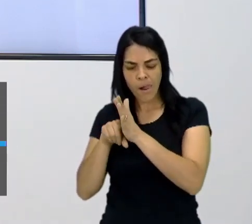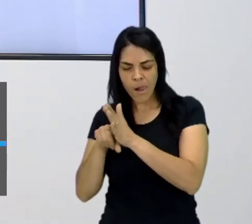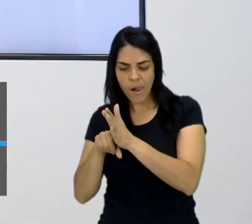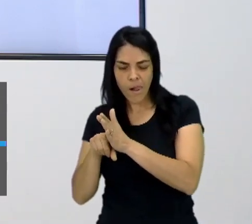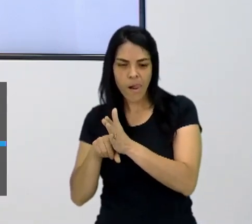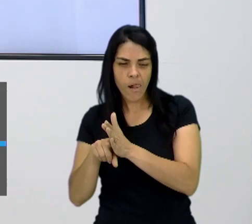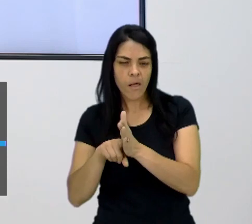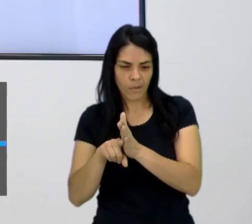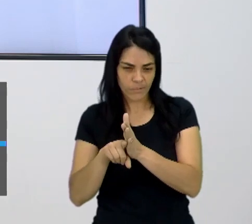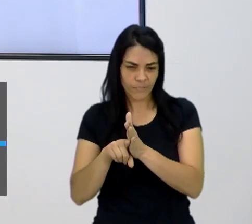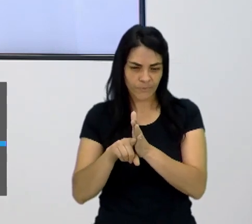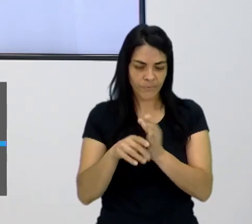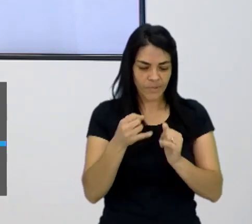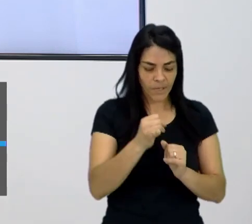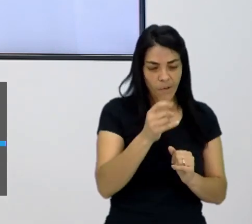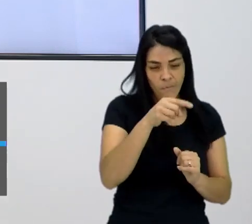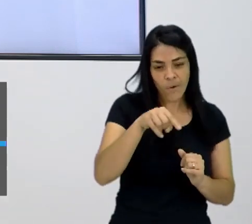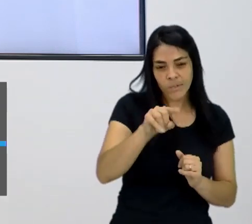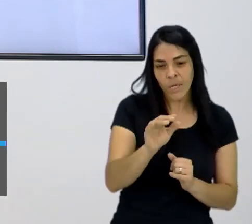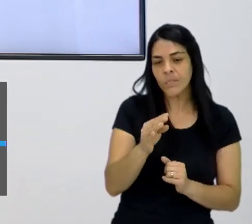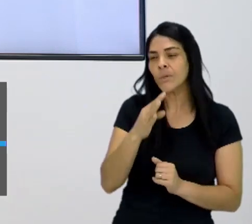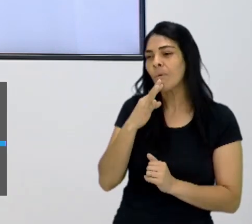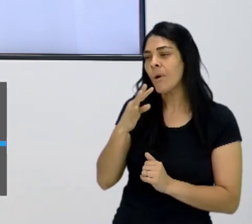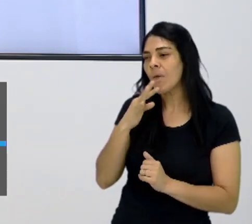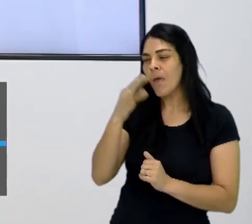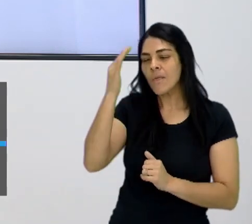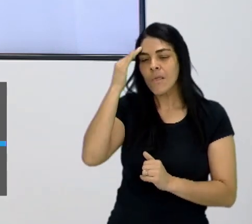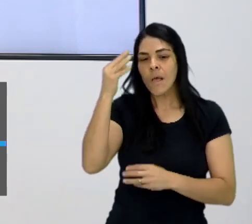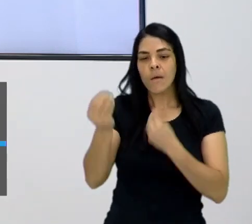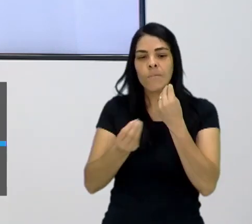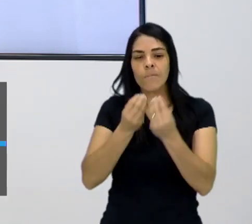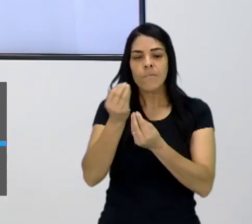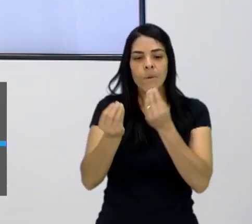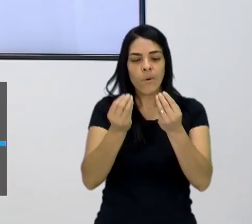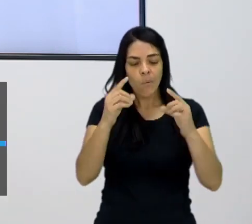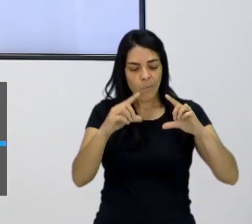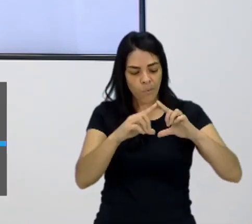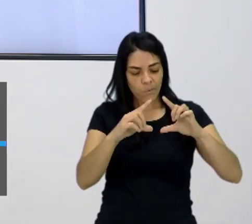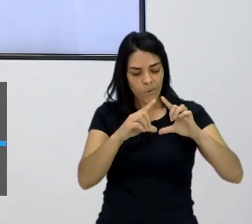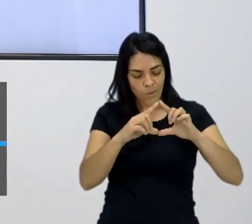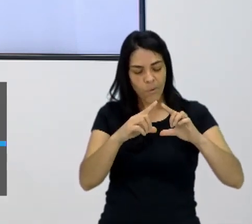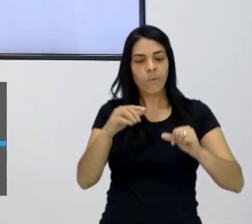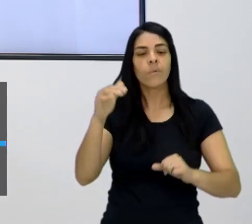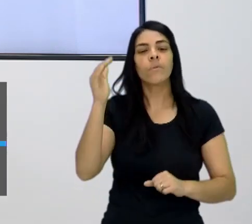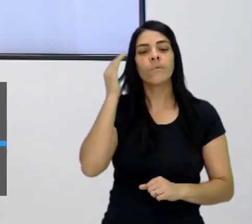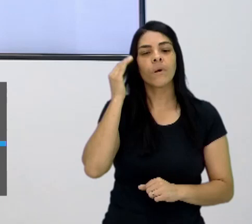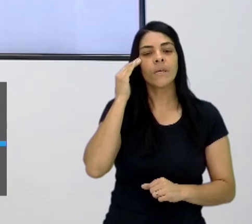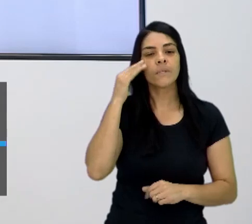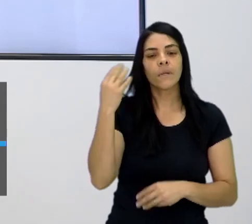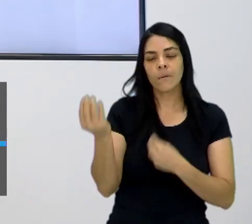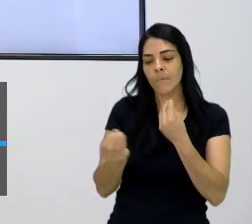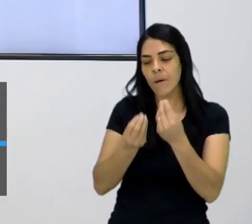em triângulo. Então, se você conhece como funciona um triângulo, você vai saber como funciona um quadrilátero, por exemplo,